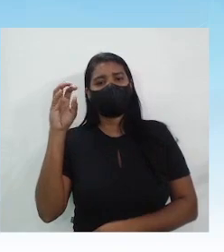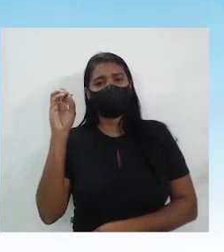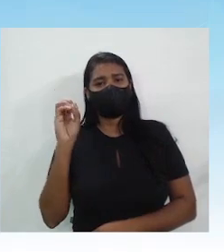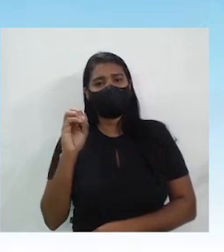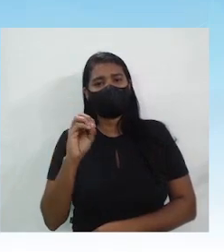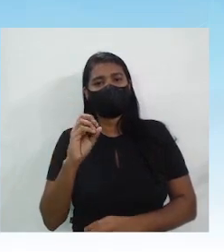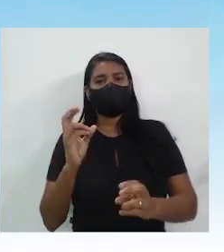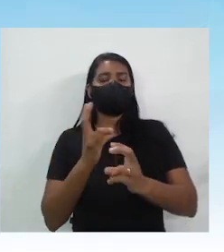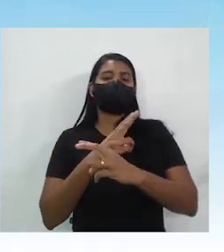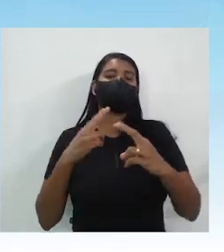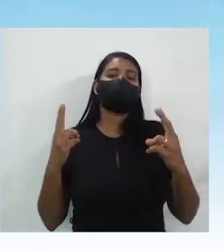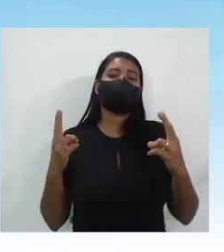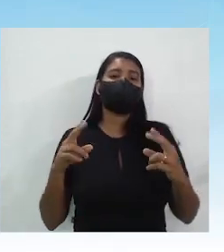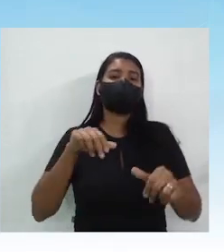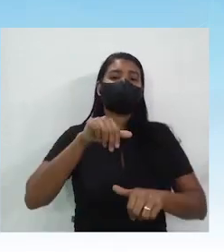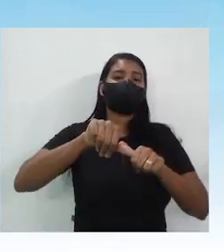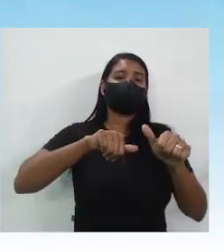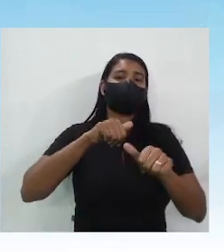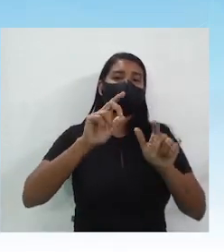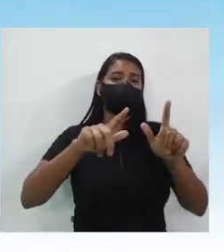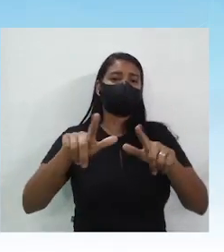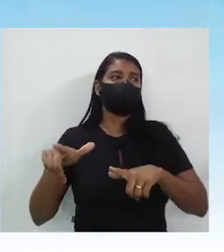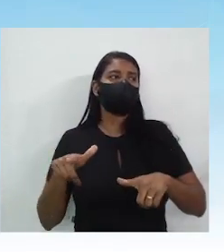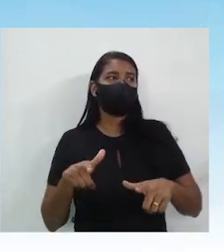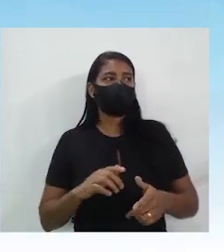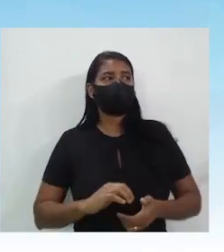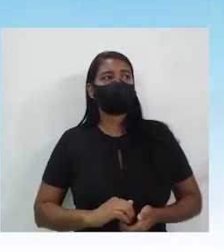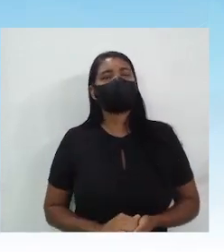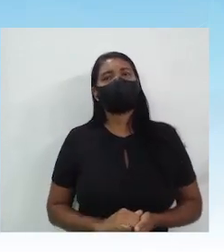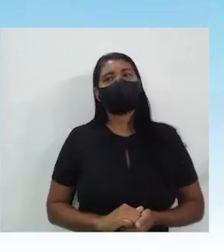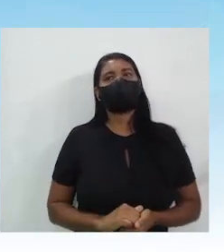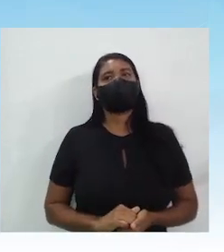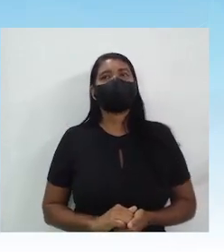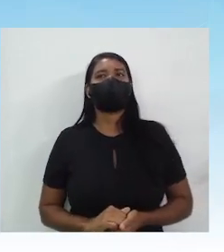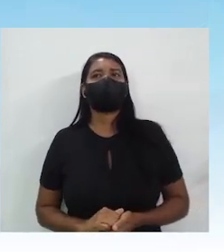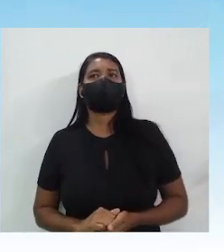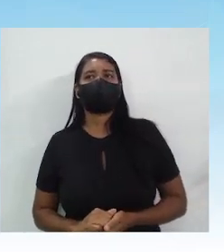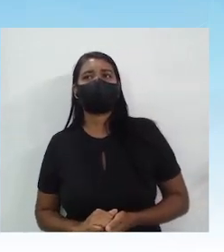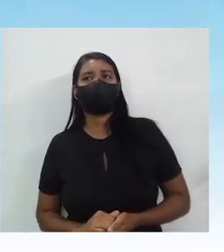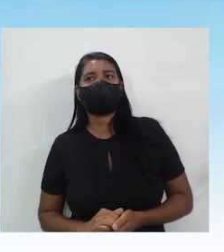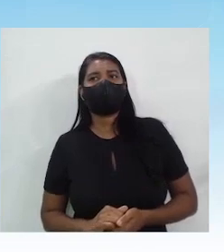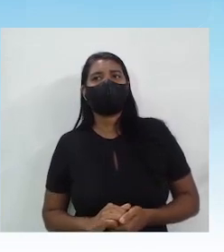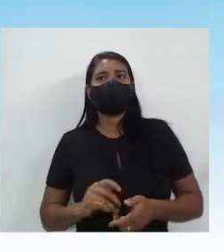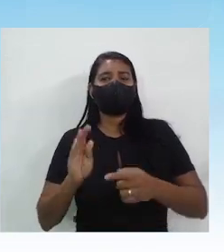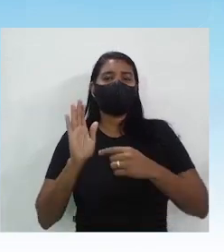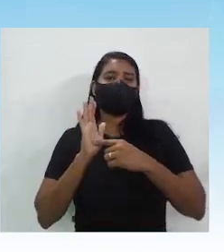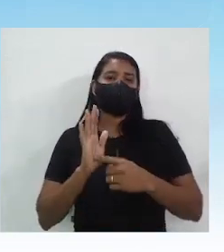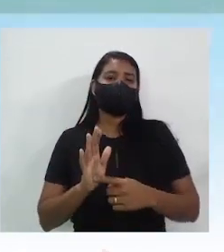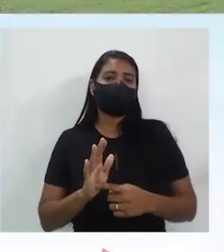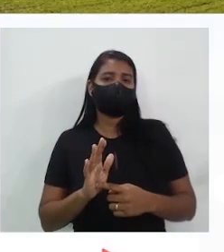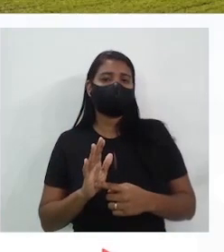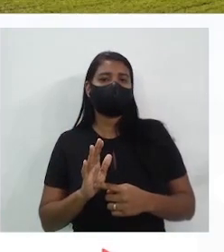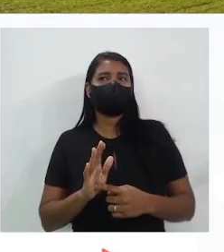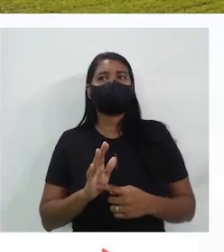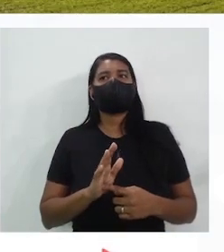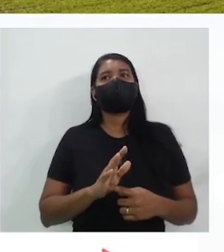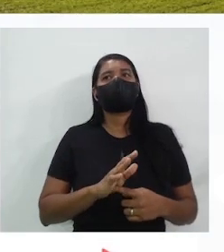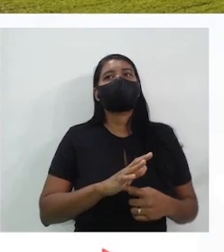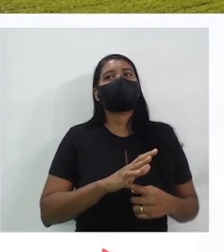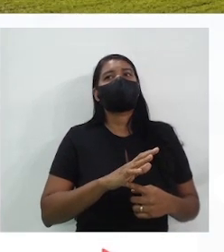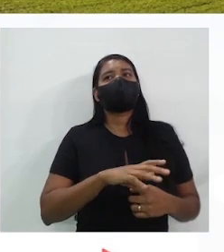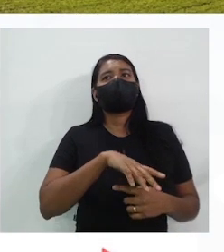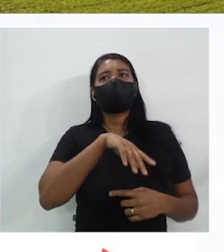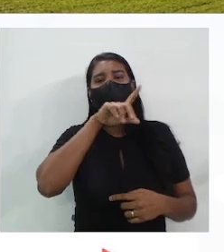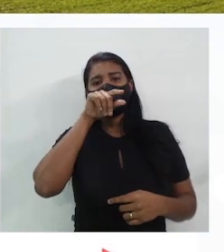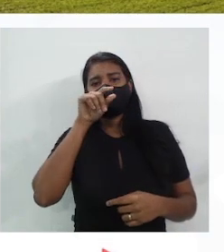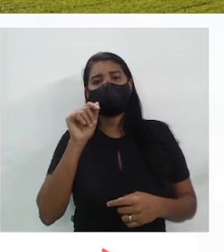grande modificação da paisagem. Esse impacto, principalmente sobre as aves do local, né, que vai